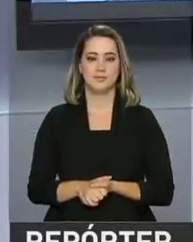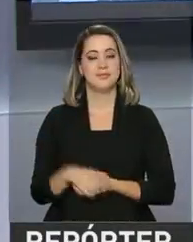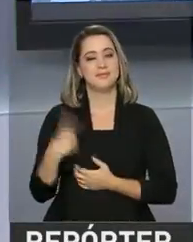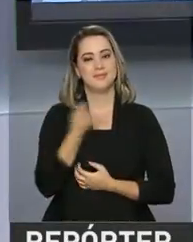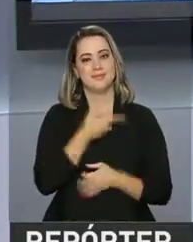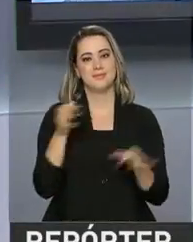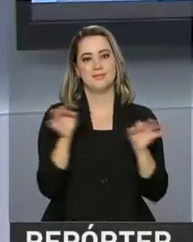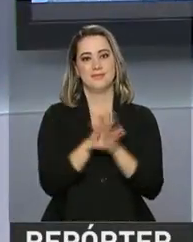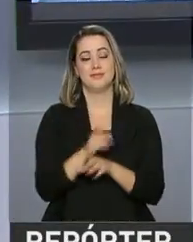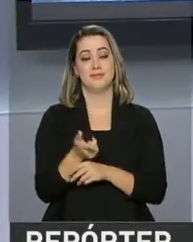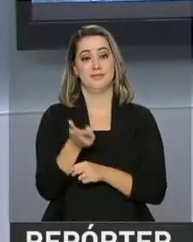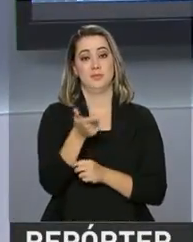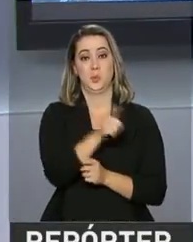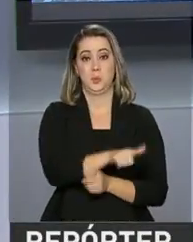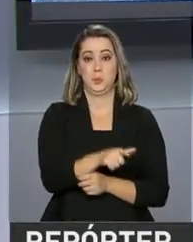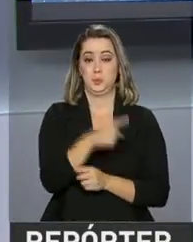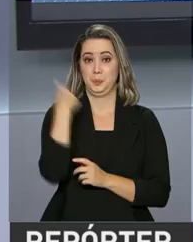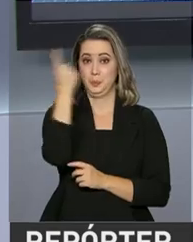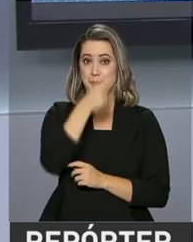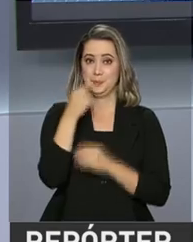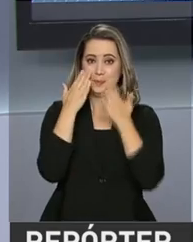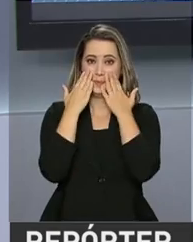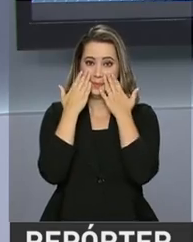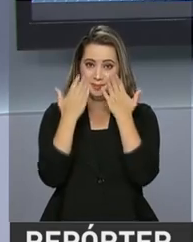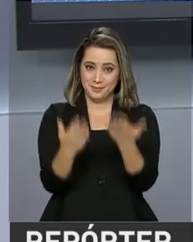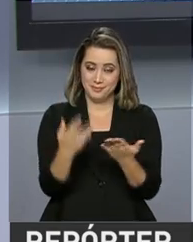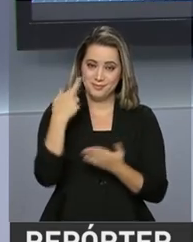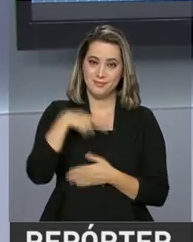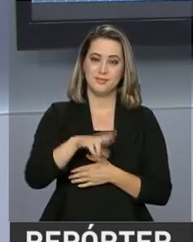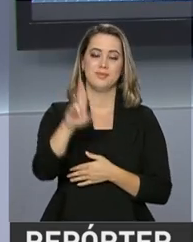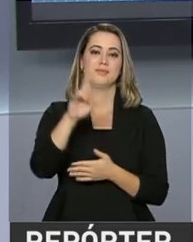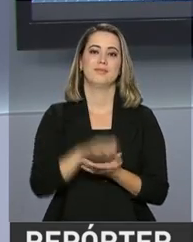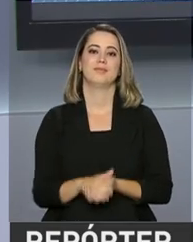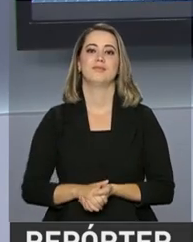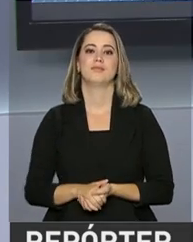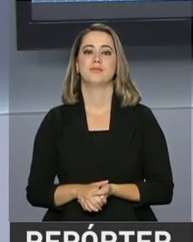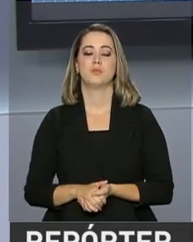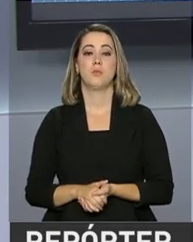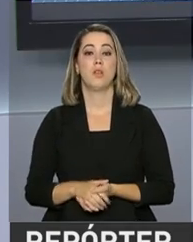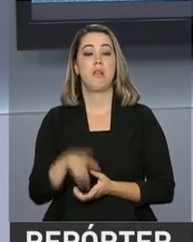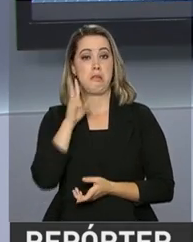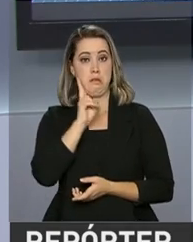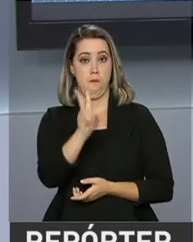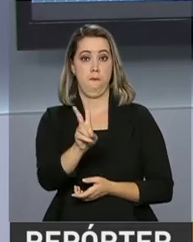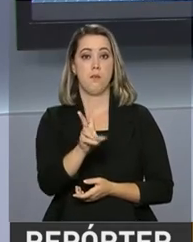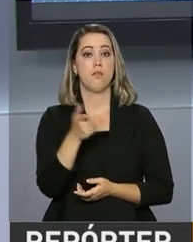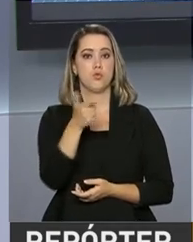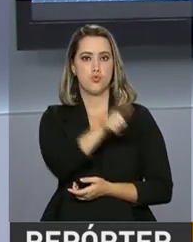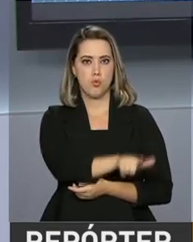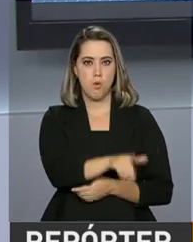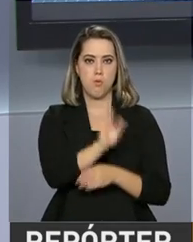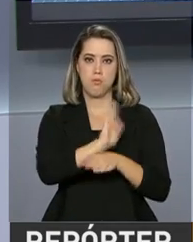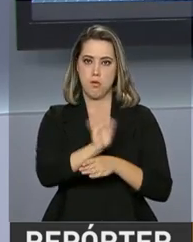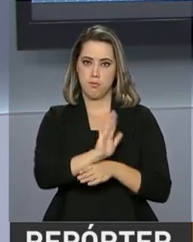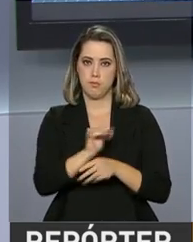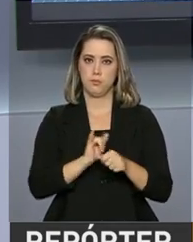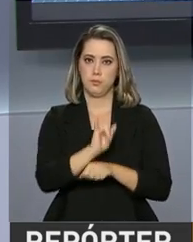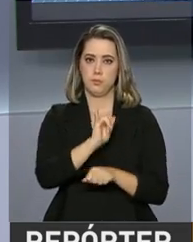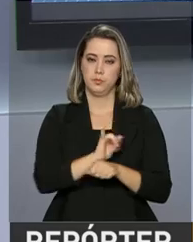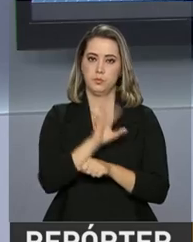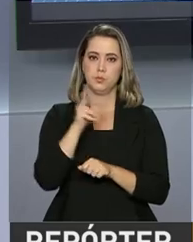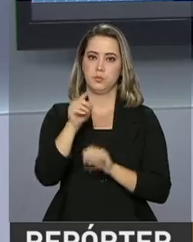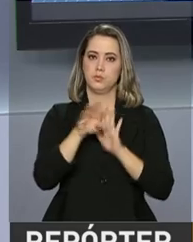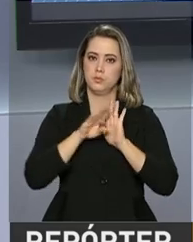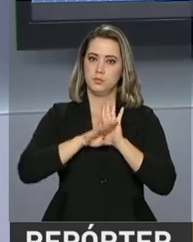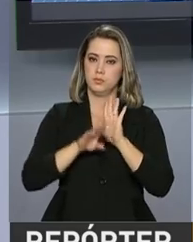Nós ficamos por aqui e voltaremos em uma hora na próxima edição do Repórter NBR. Você pode rever as reportagens no YouTube e